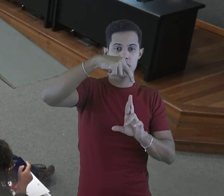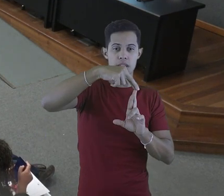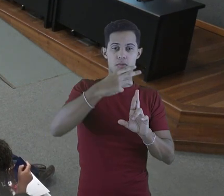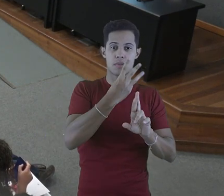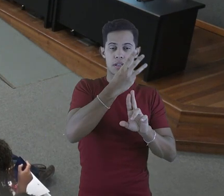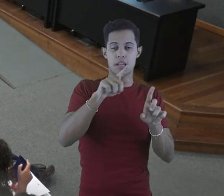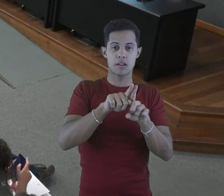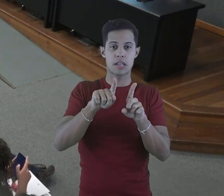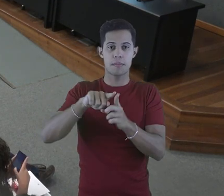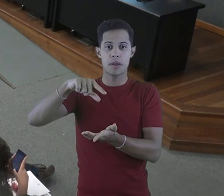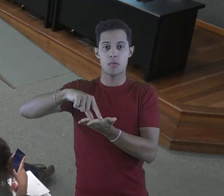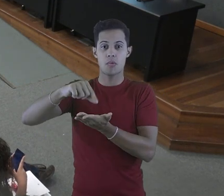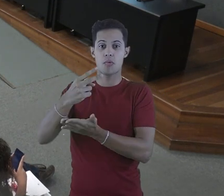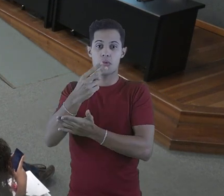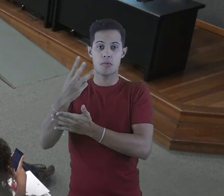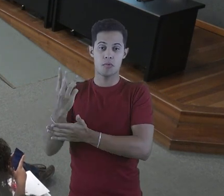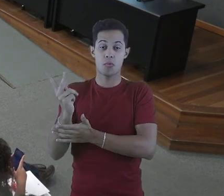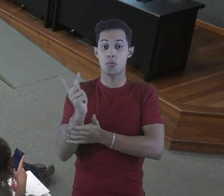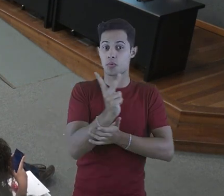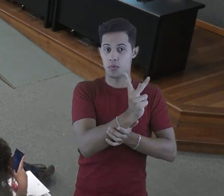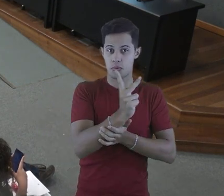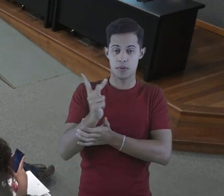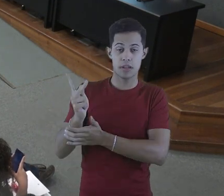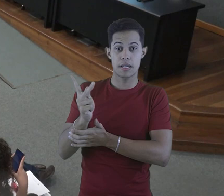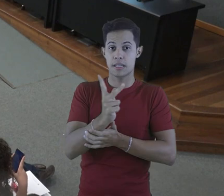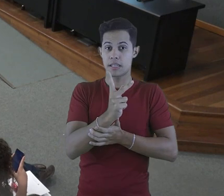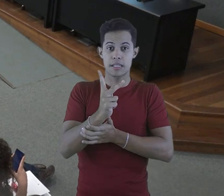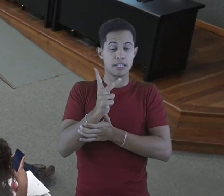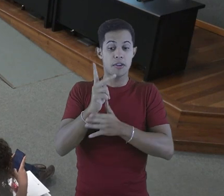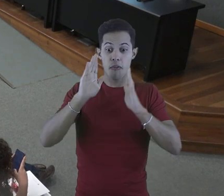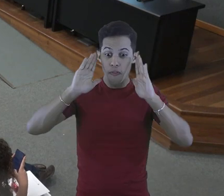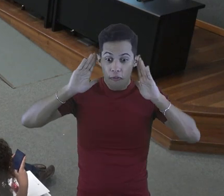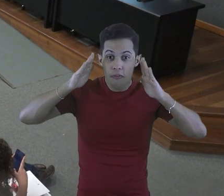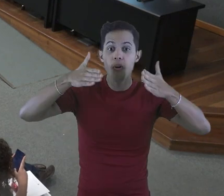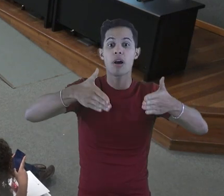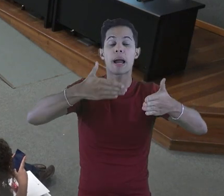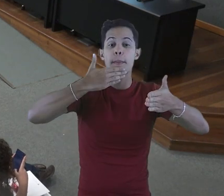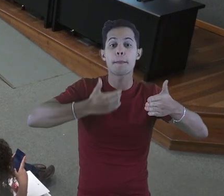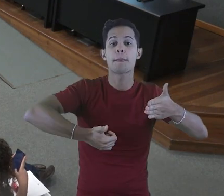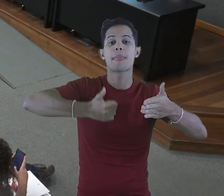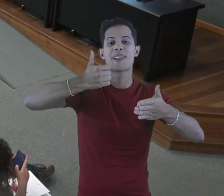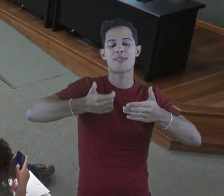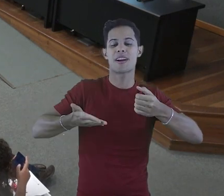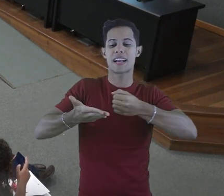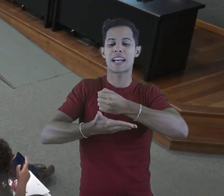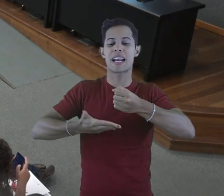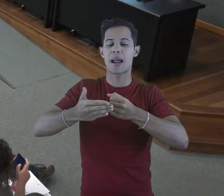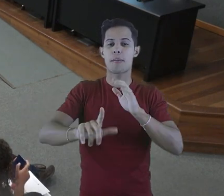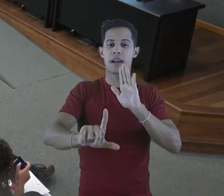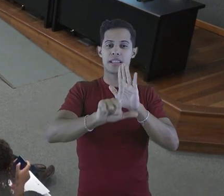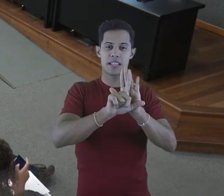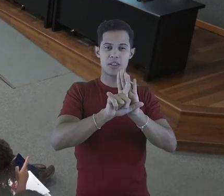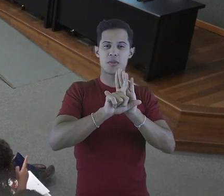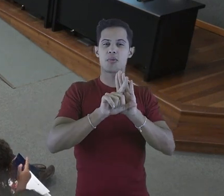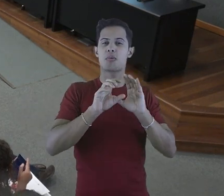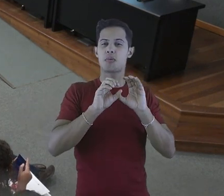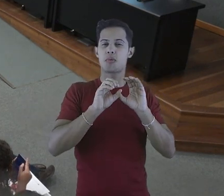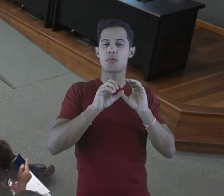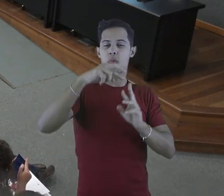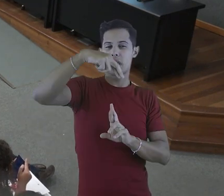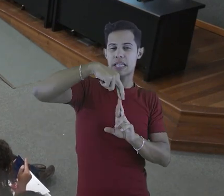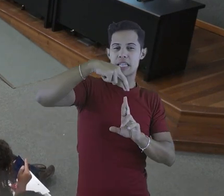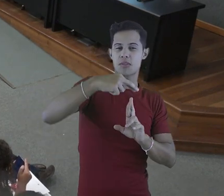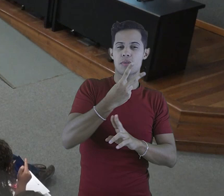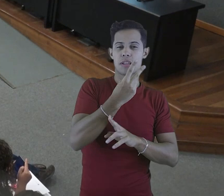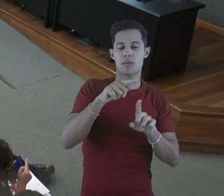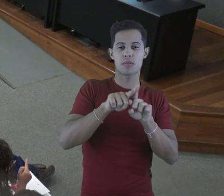faz o inciso terceiro e o artigo 23 especificam ainda mais aquilo que a gente viu na base legal